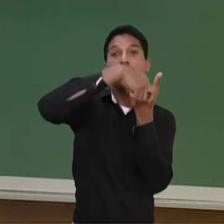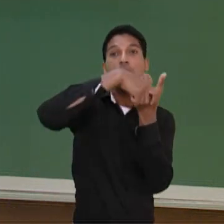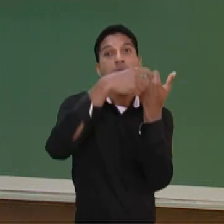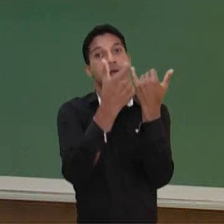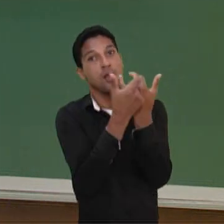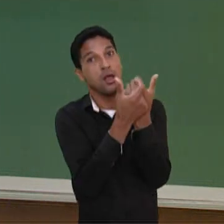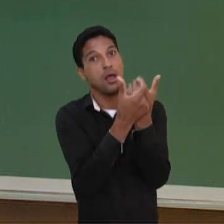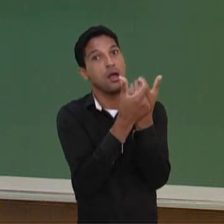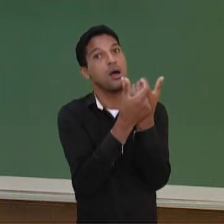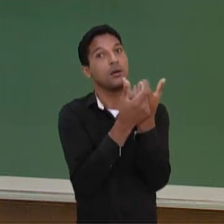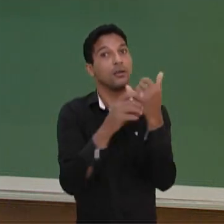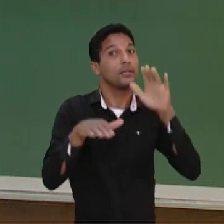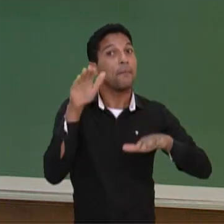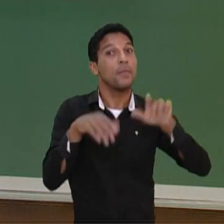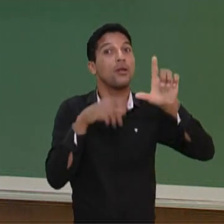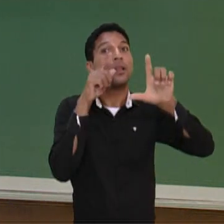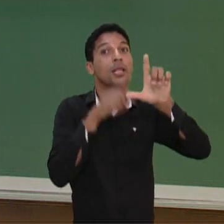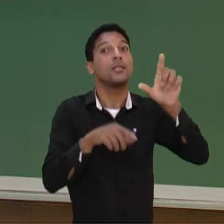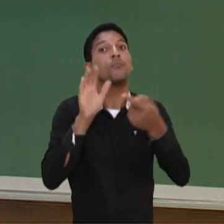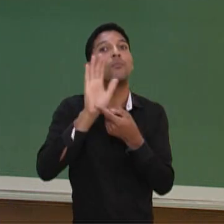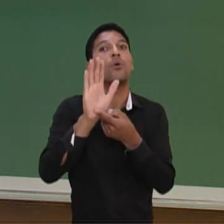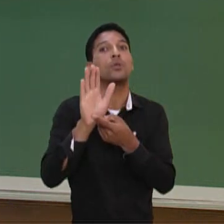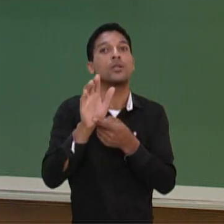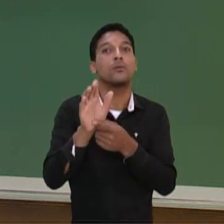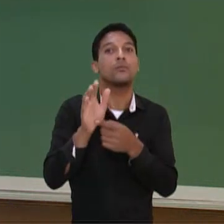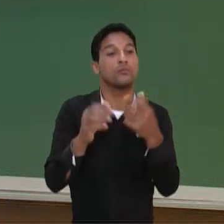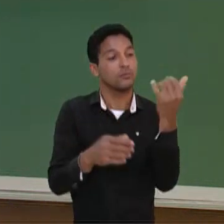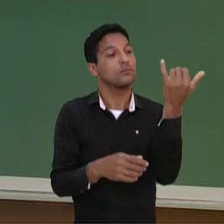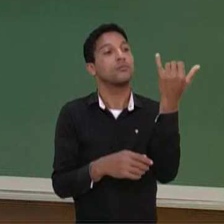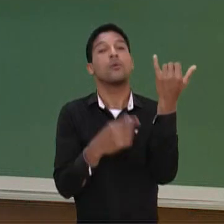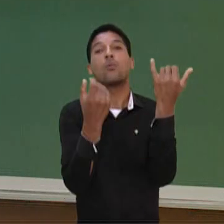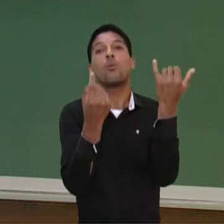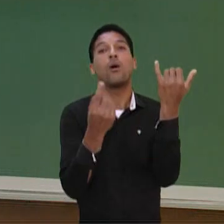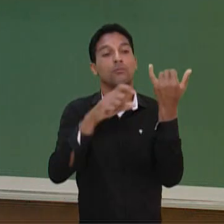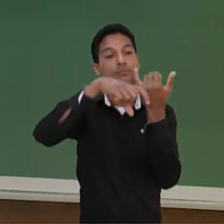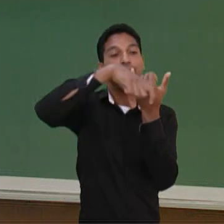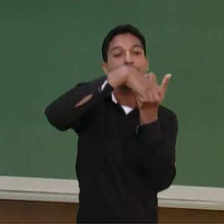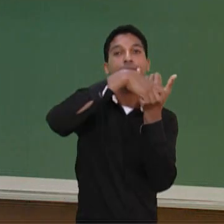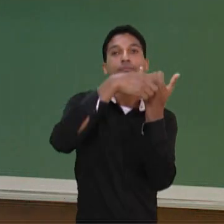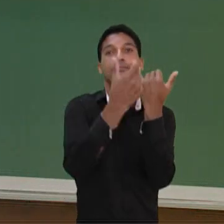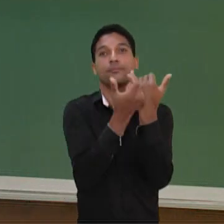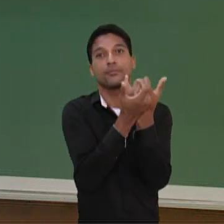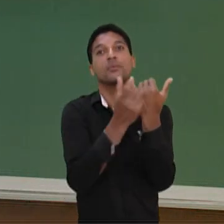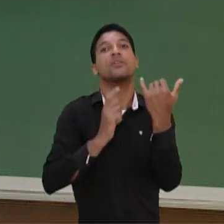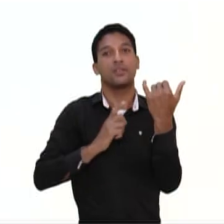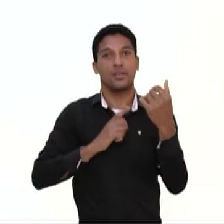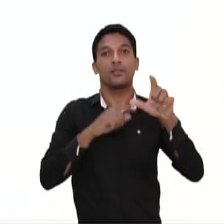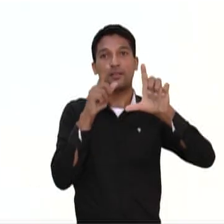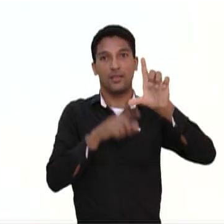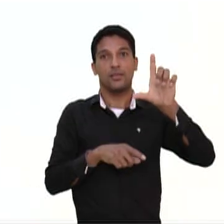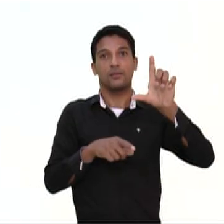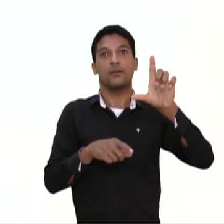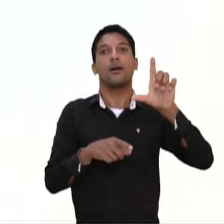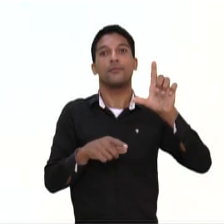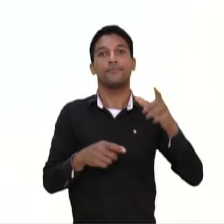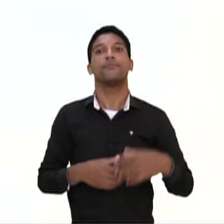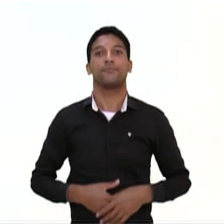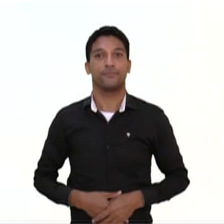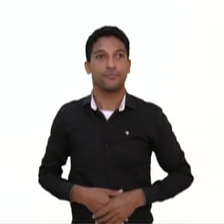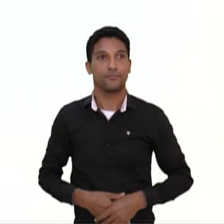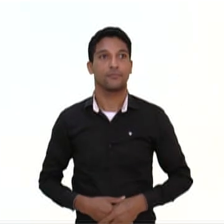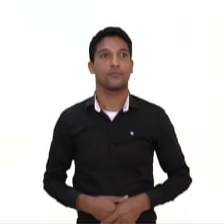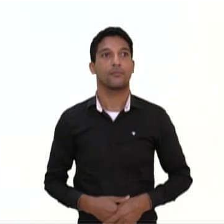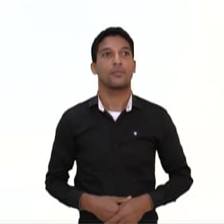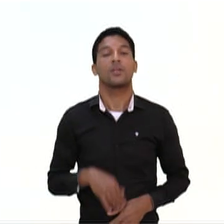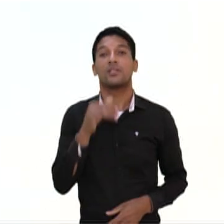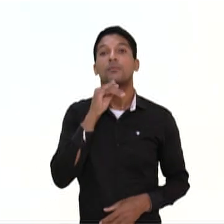baixo, ou o interior dela voltado para cima. E aí nós temos também um exemplo aí, né? Aqui nós temos